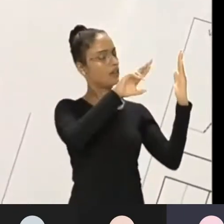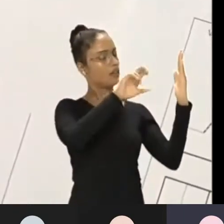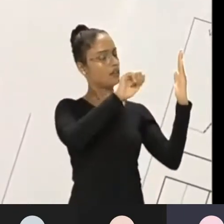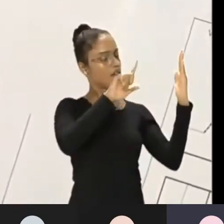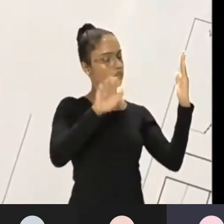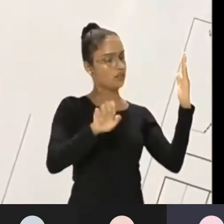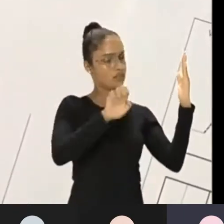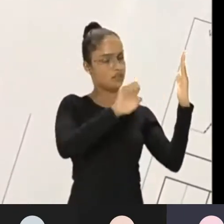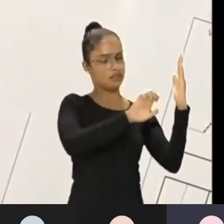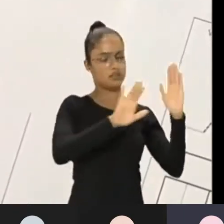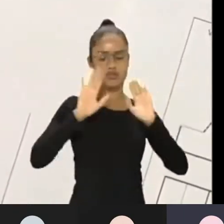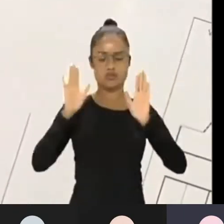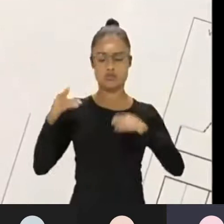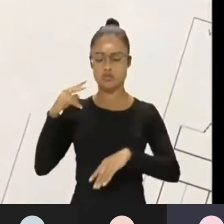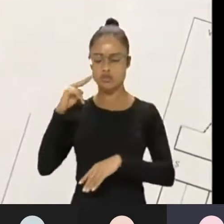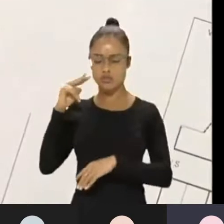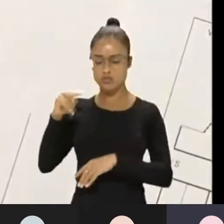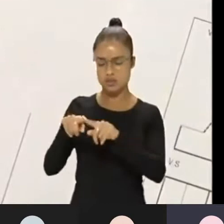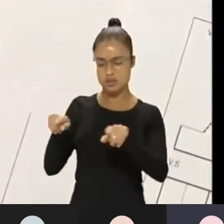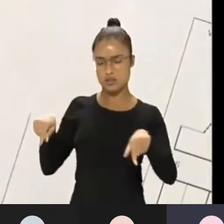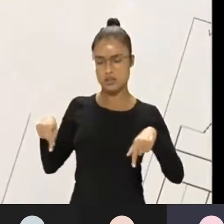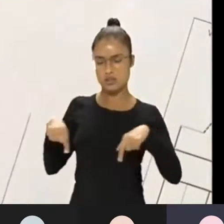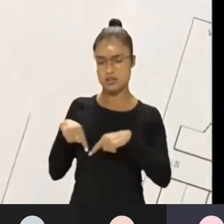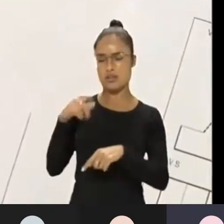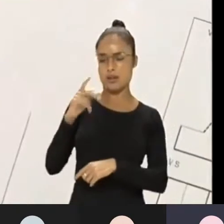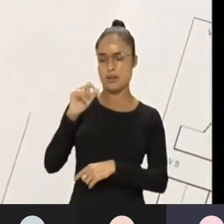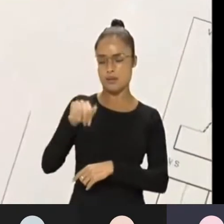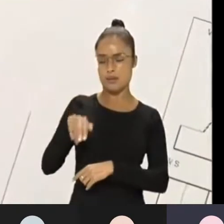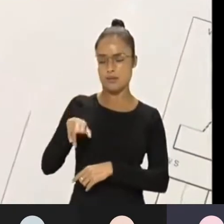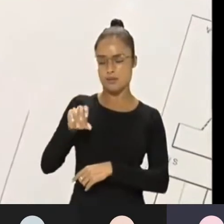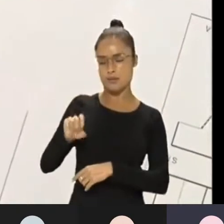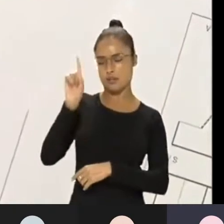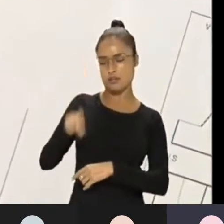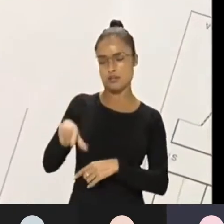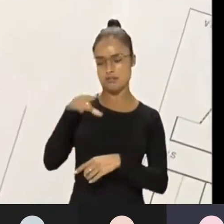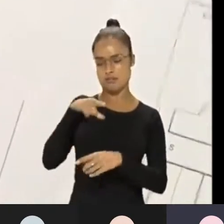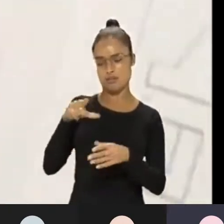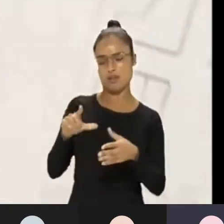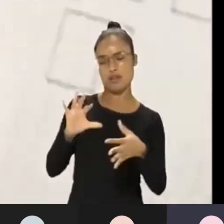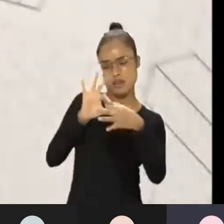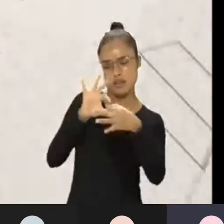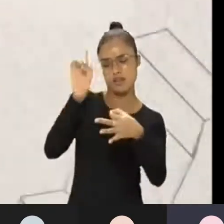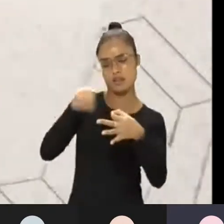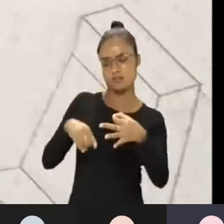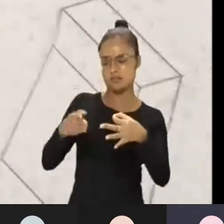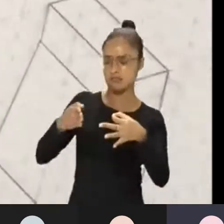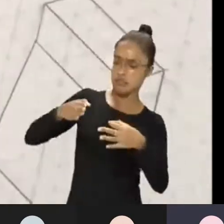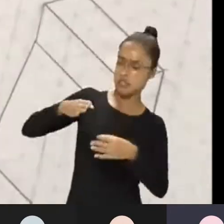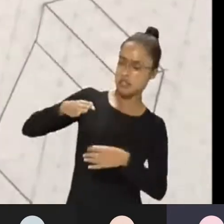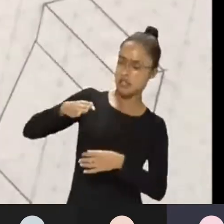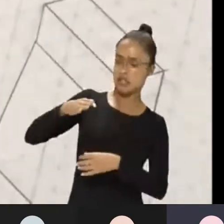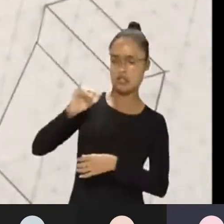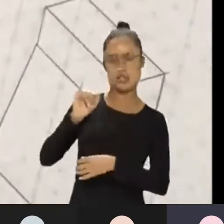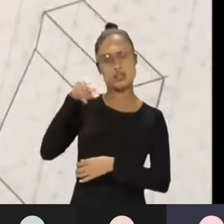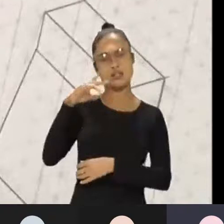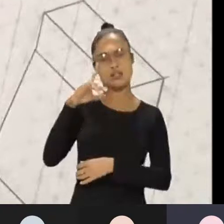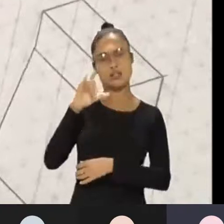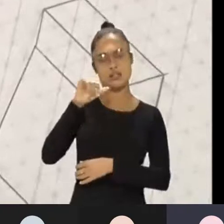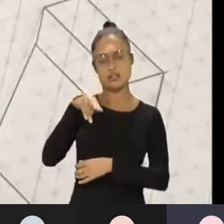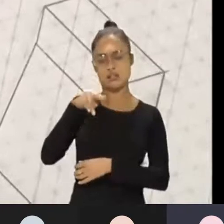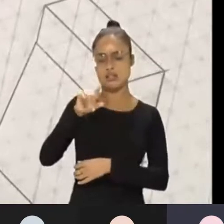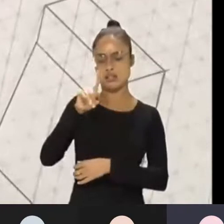na vista superior, que está aqui na lateral esquerda porque ele é inclinado. E aqui, ó, na representação tridimensional, ele fica nessa